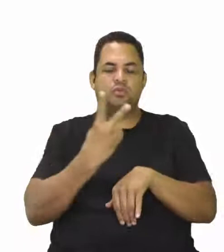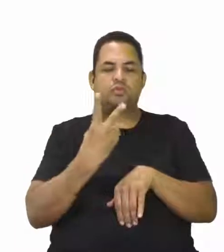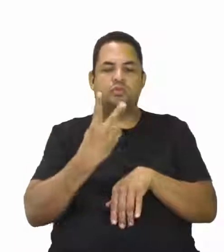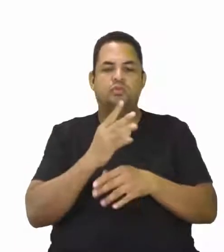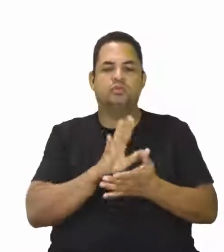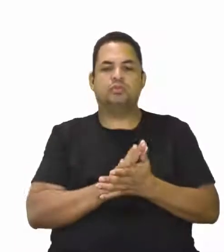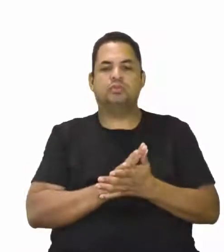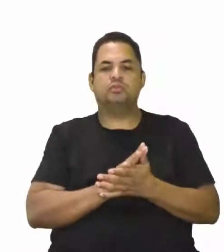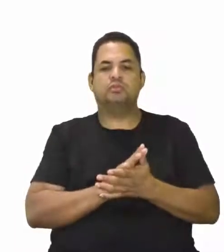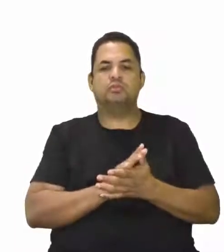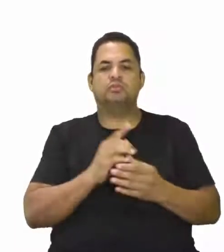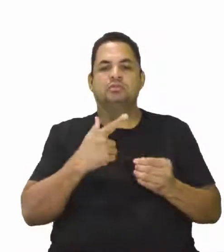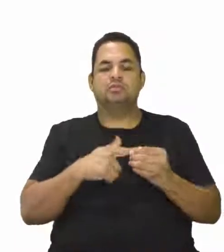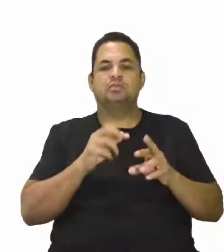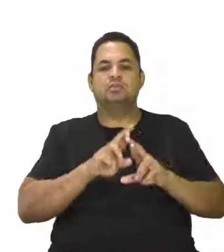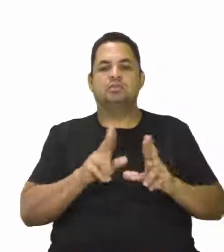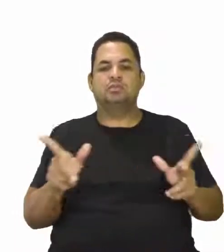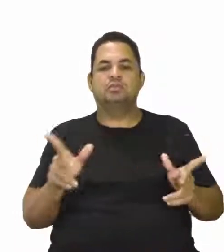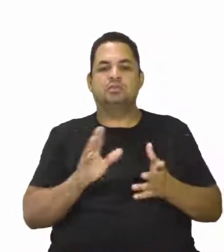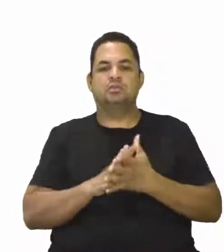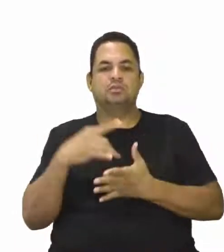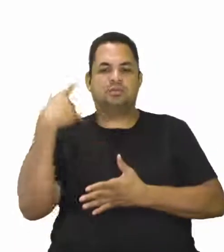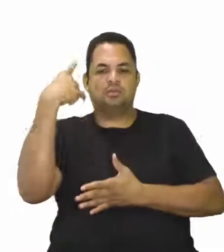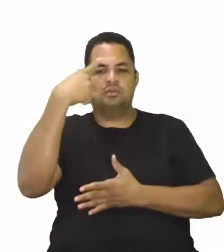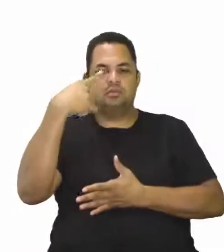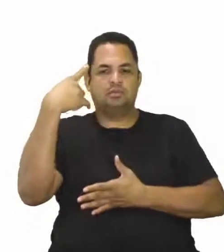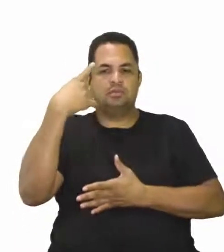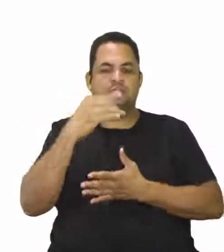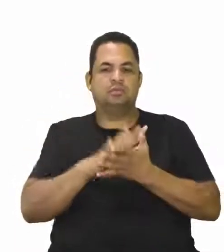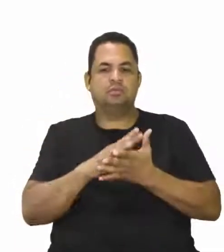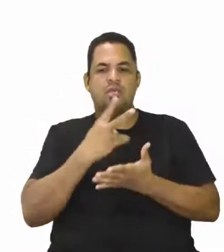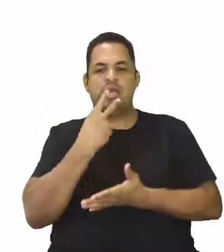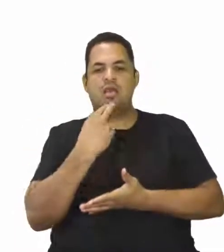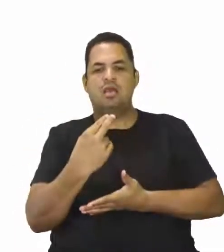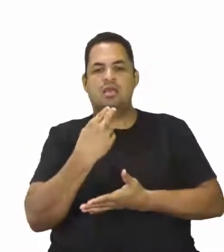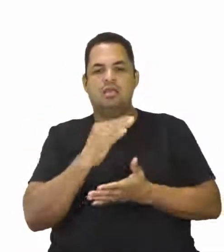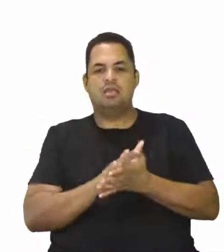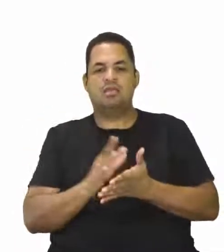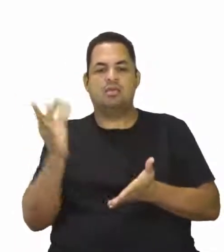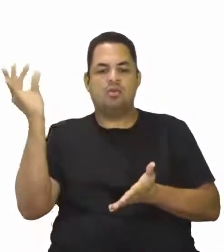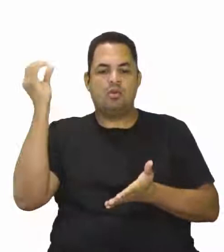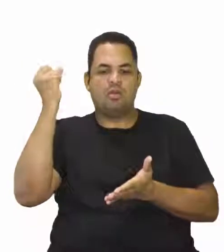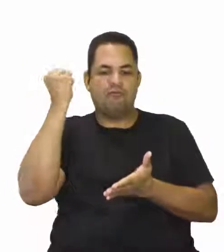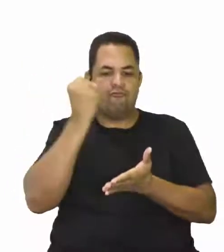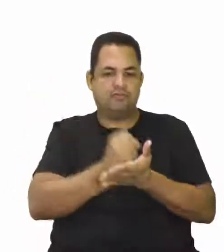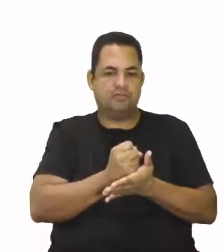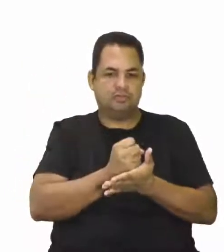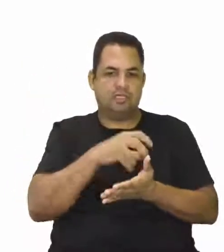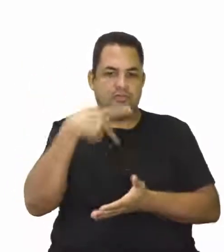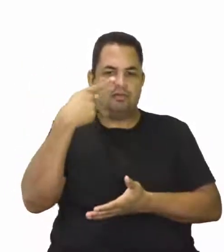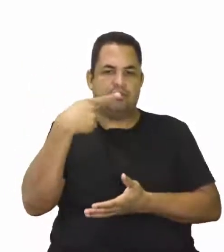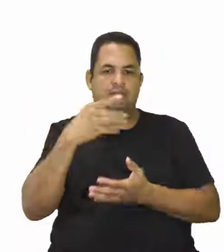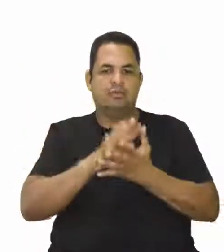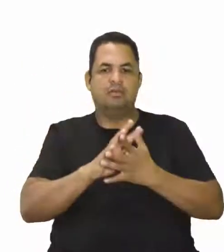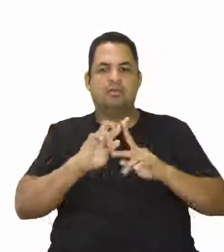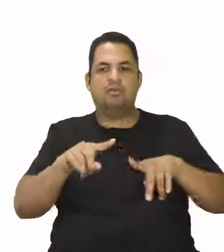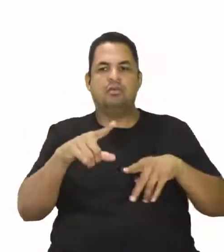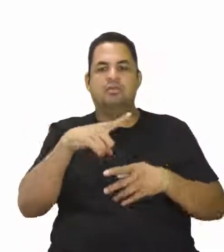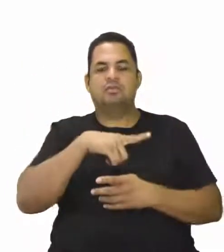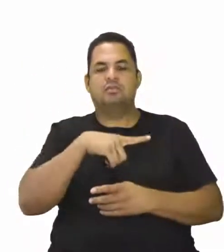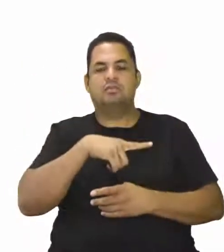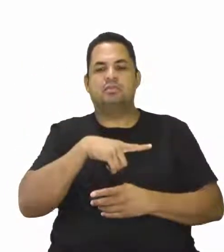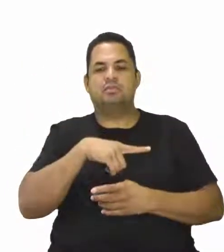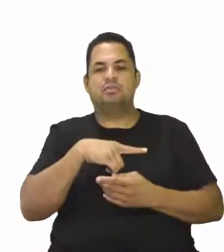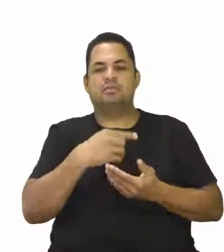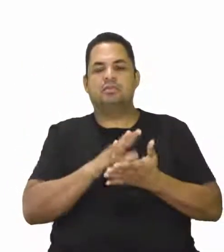cidades distintas. O espanhol, ele é o idioma oficial falado lá. Mas como nós já temos dito